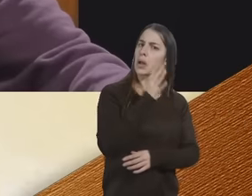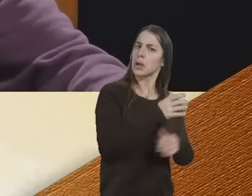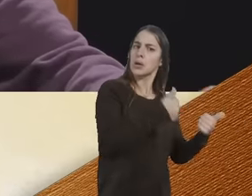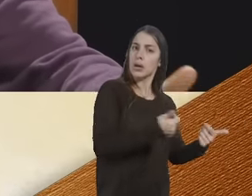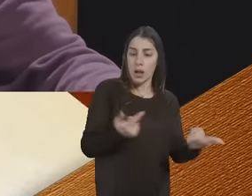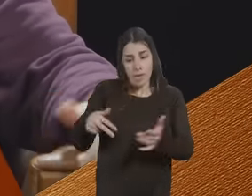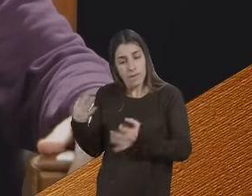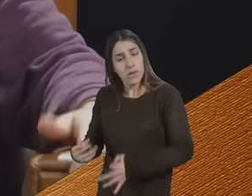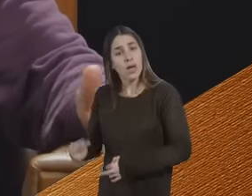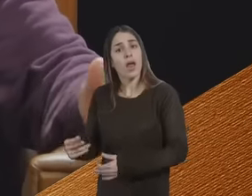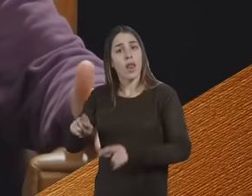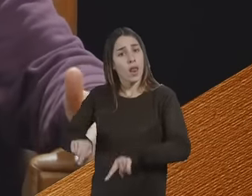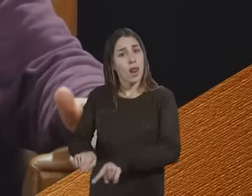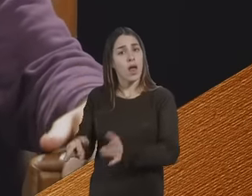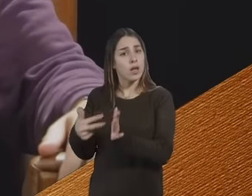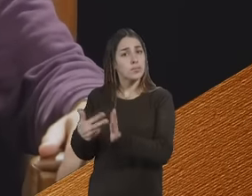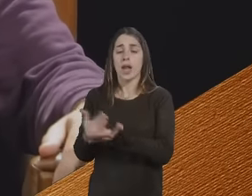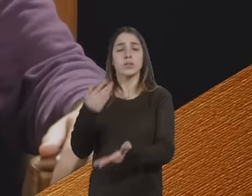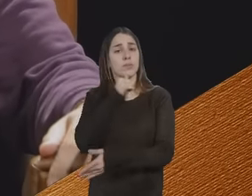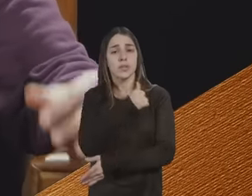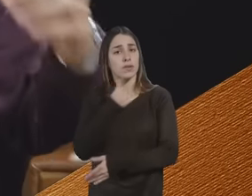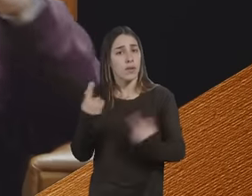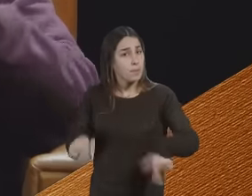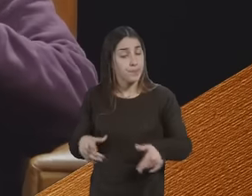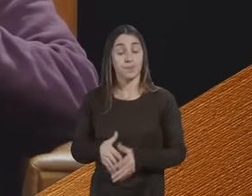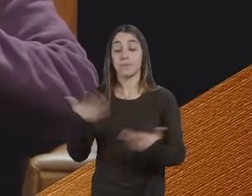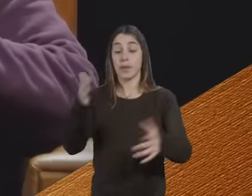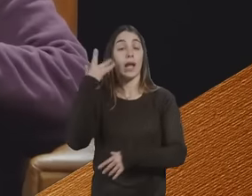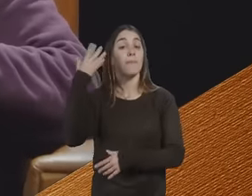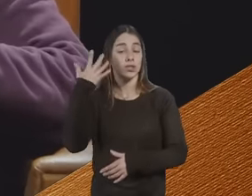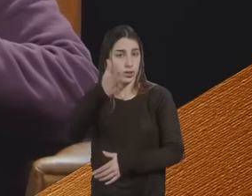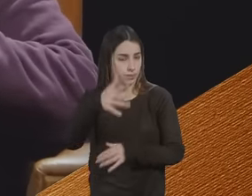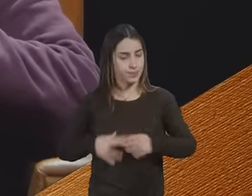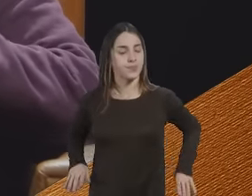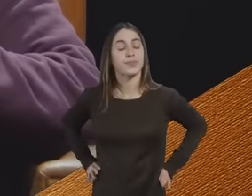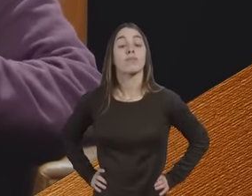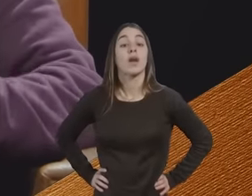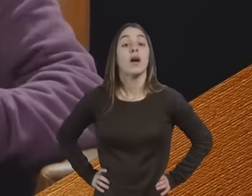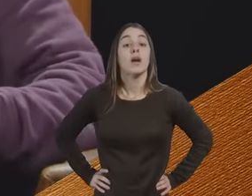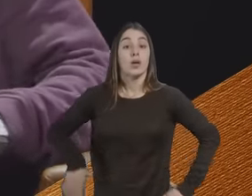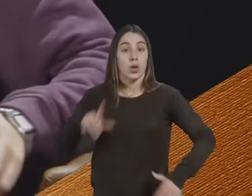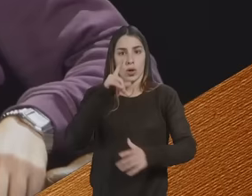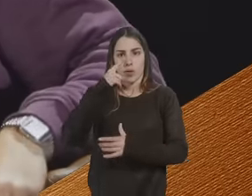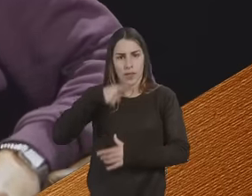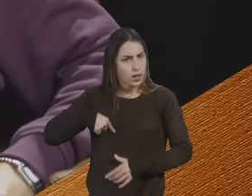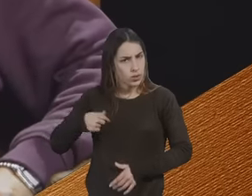nosso assassino, Peter. Okay. É só ter paciência. É que imagina, os erros eu já os